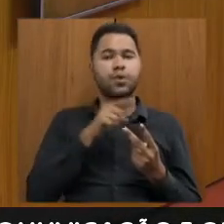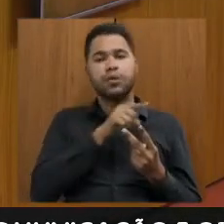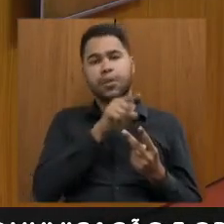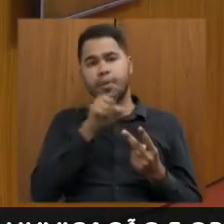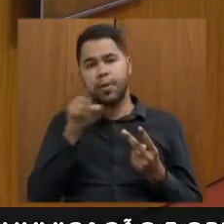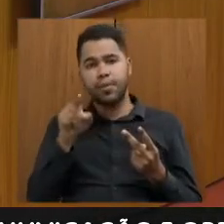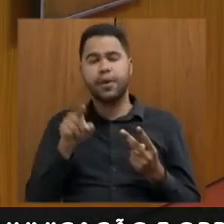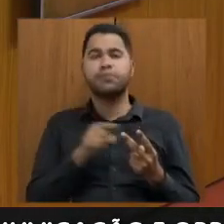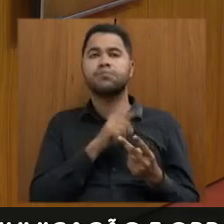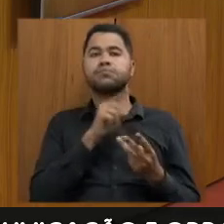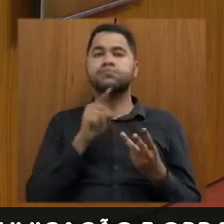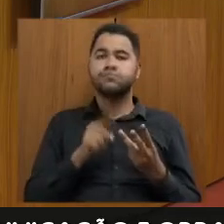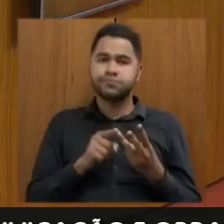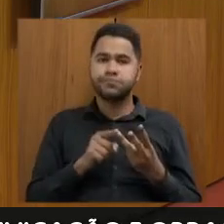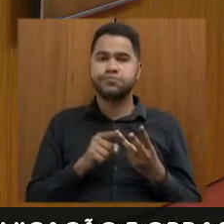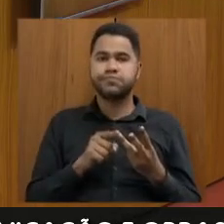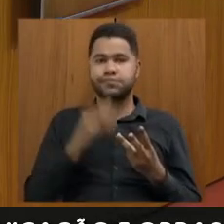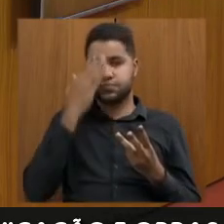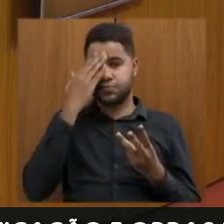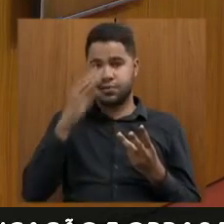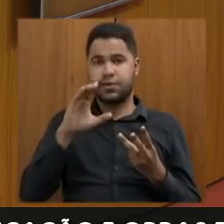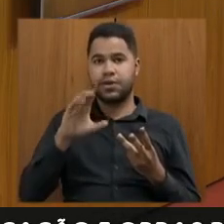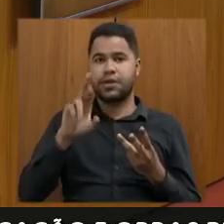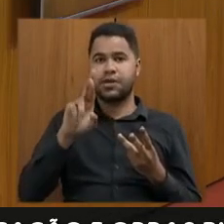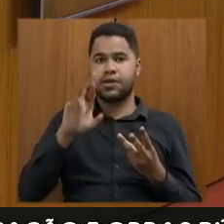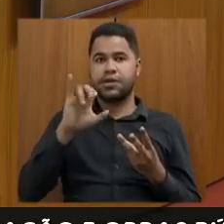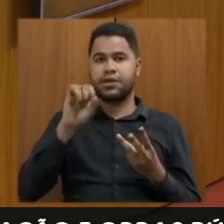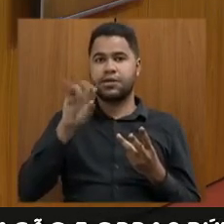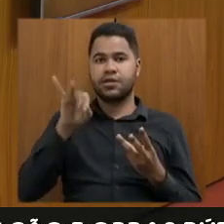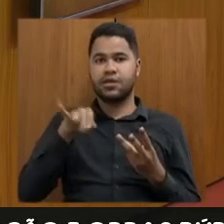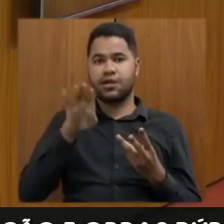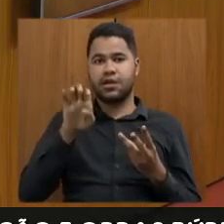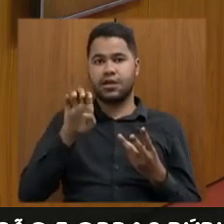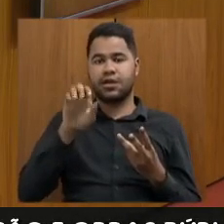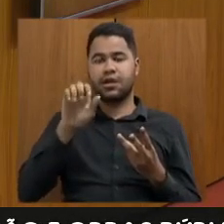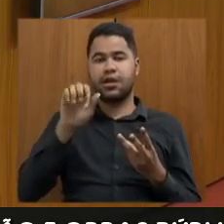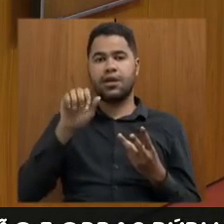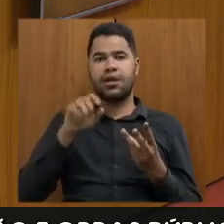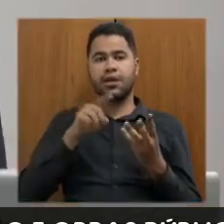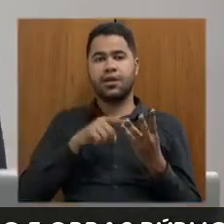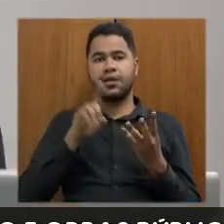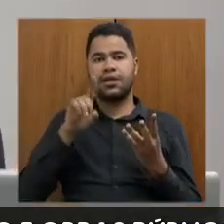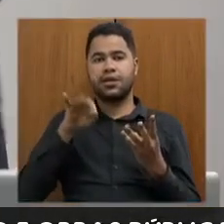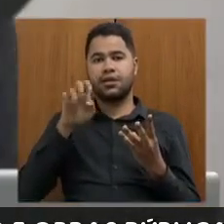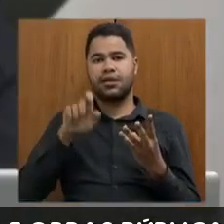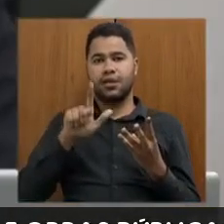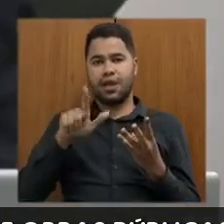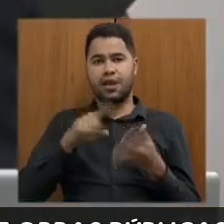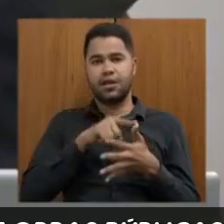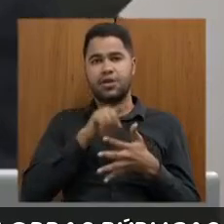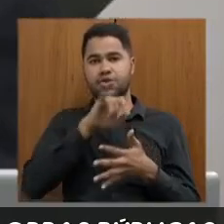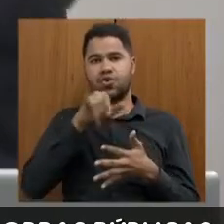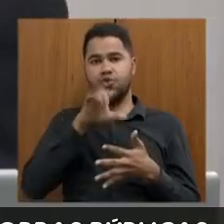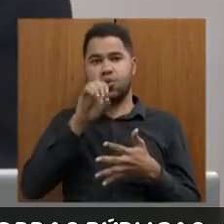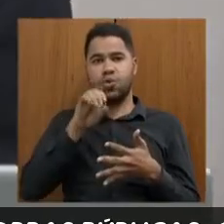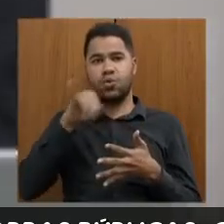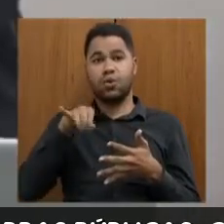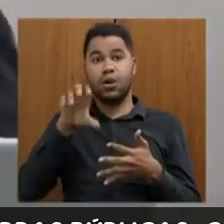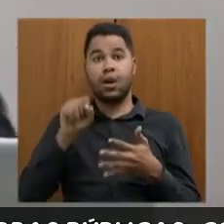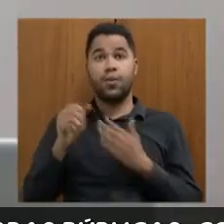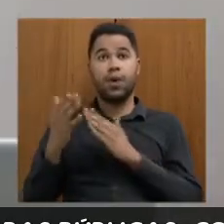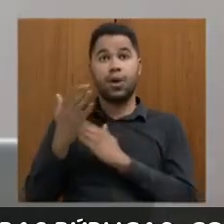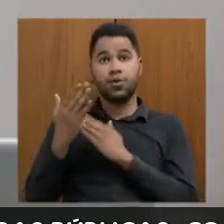queria agradecer a Cristiane a Brita e a Daniela já comeu o João Campos que nos